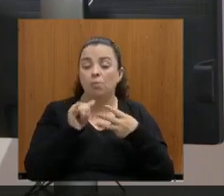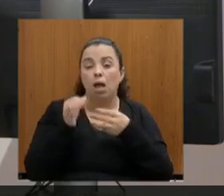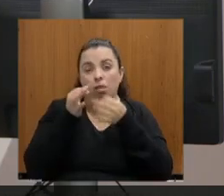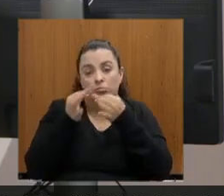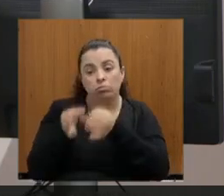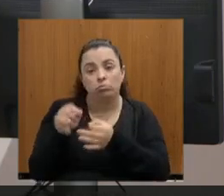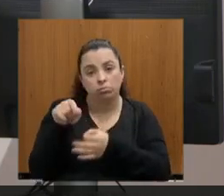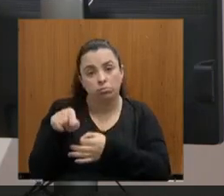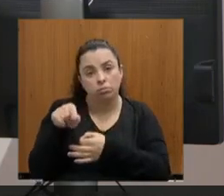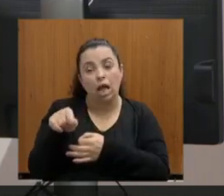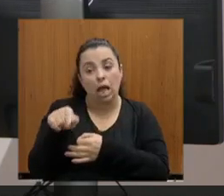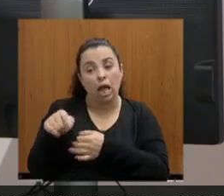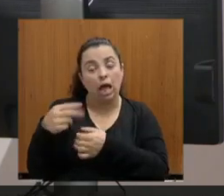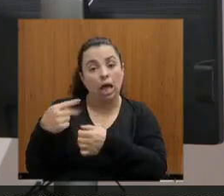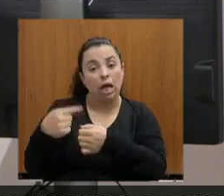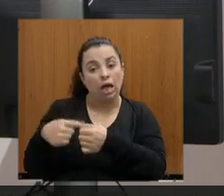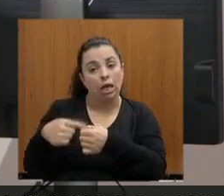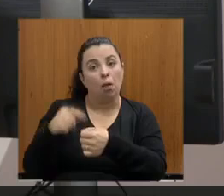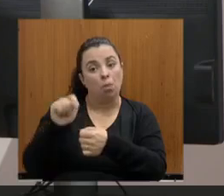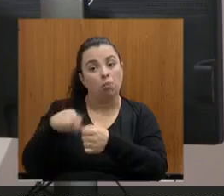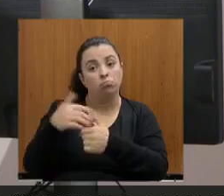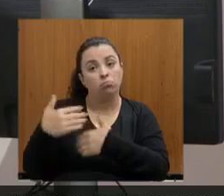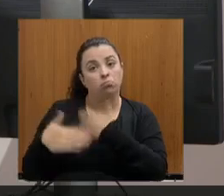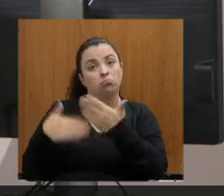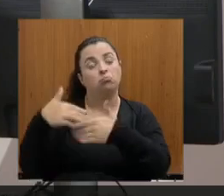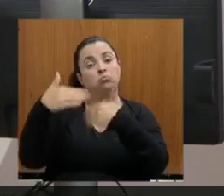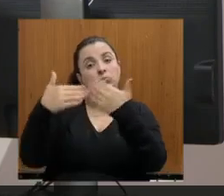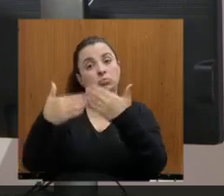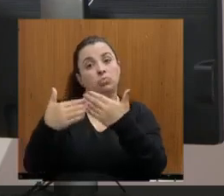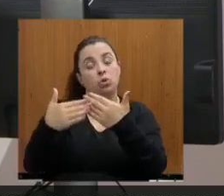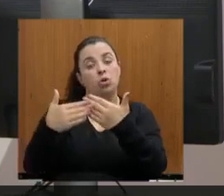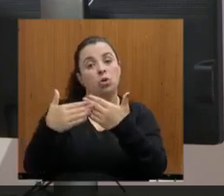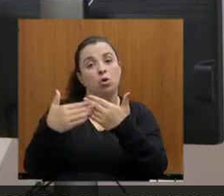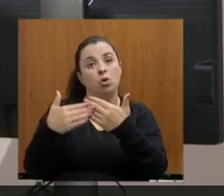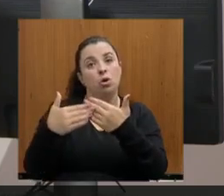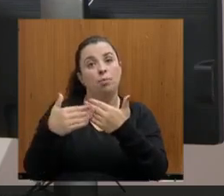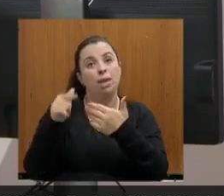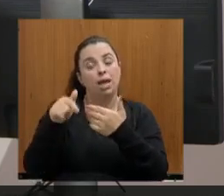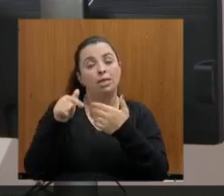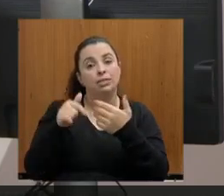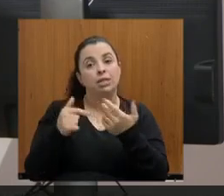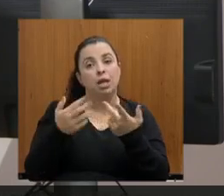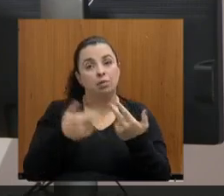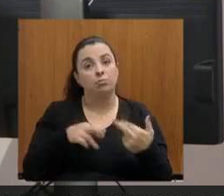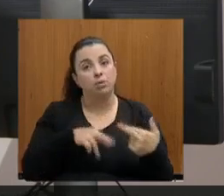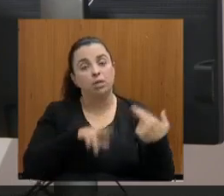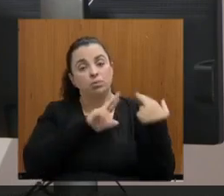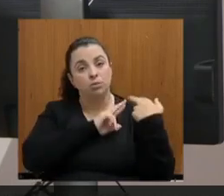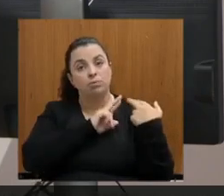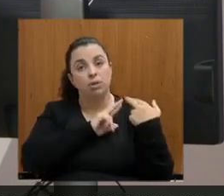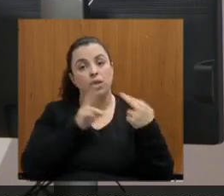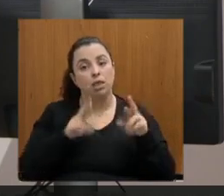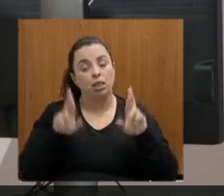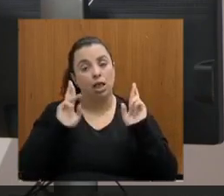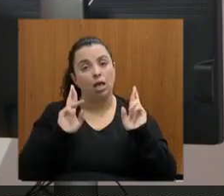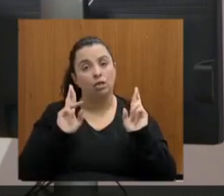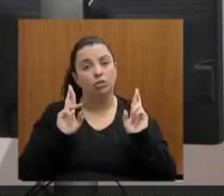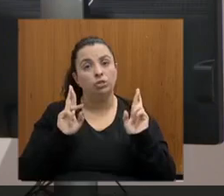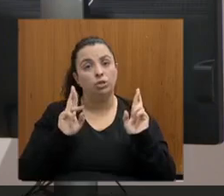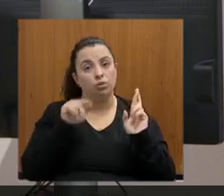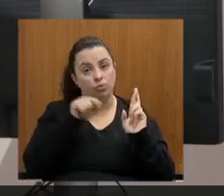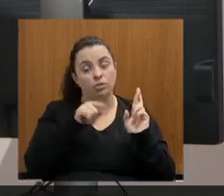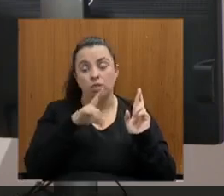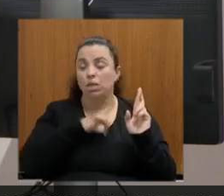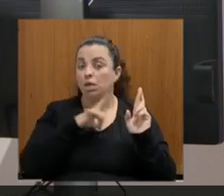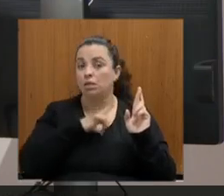fazer com Cláudio possa se desenvolver e chamar atenção para si a responsabilidade que os senhores têm e senhores sabem né